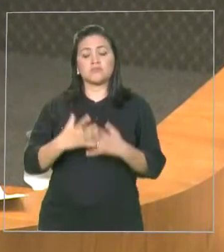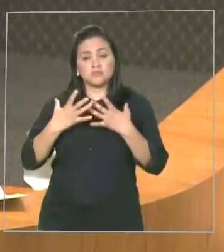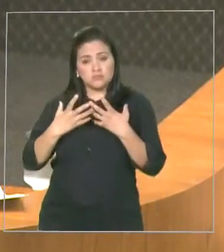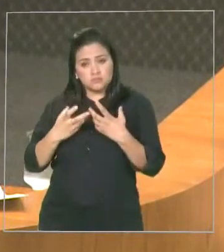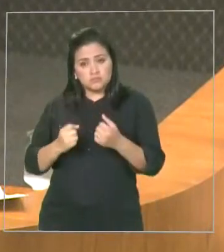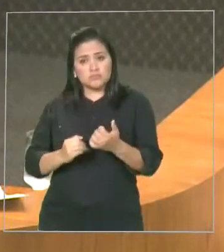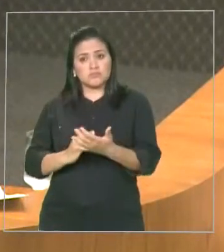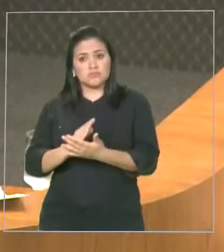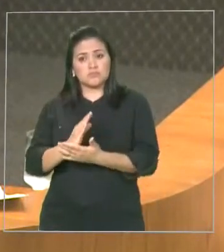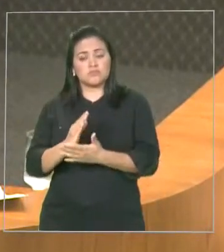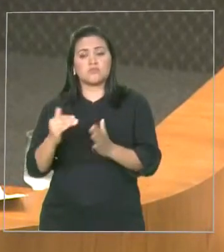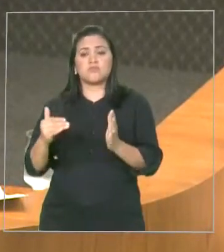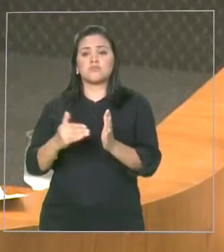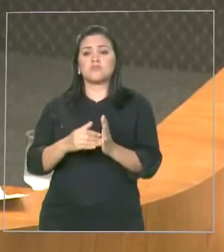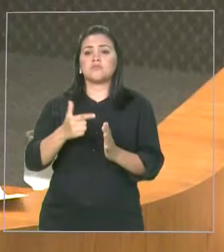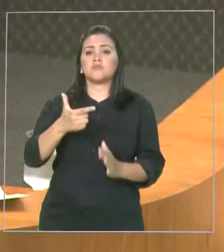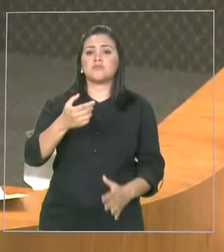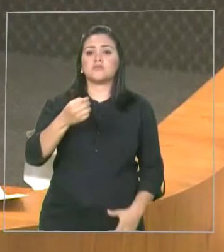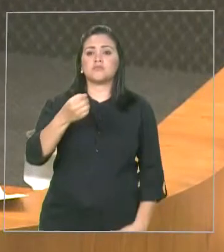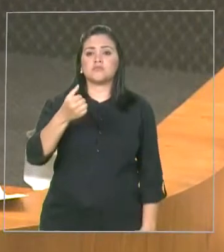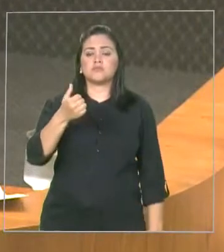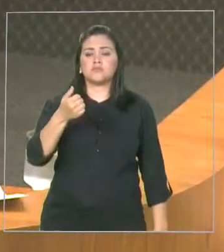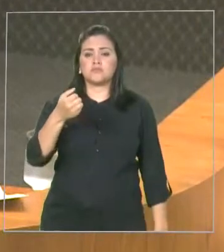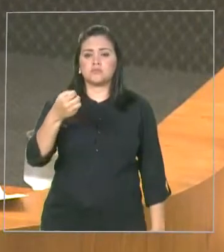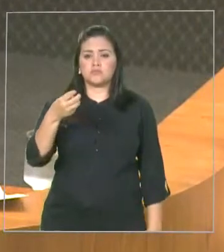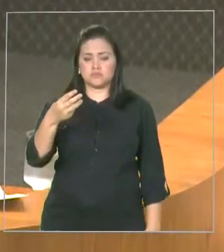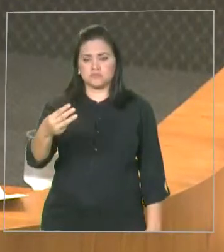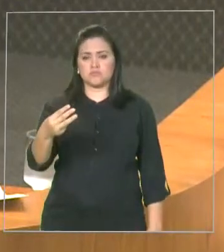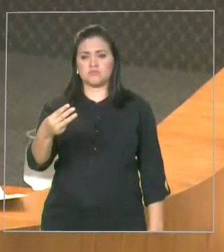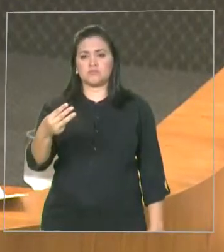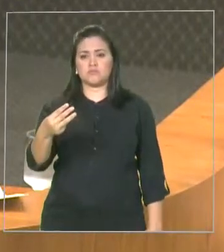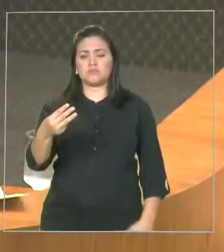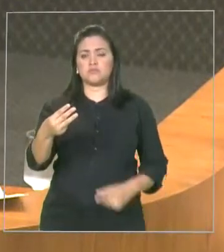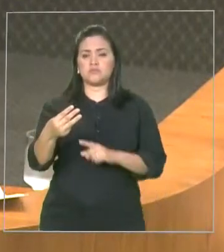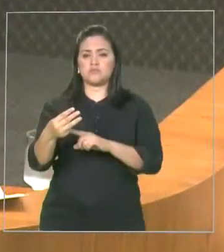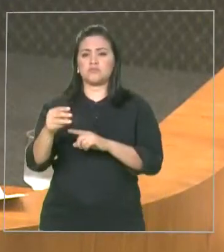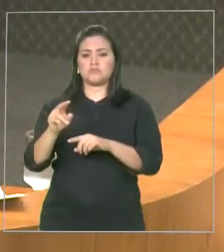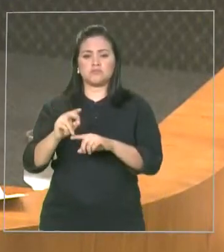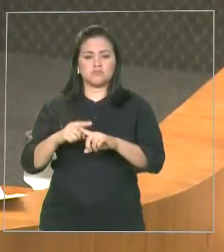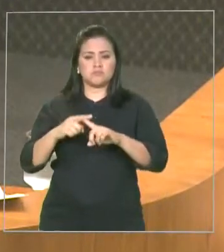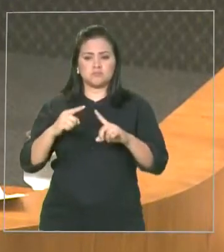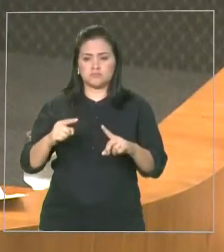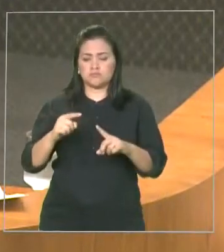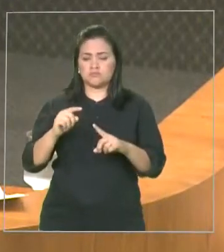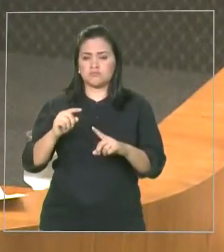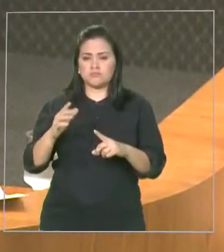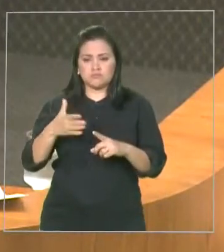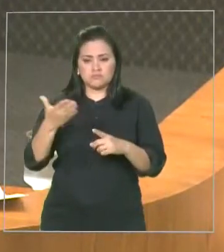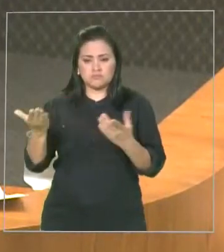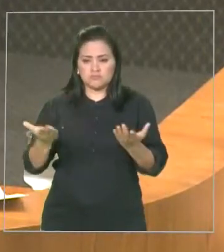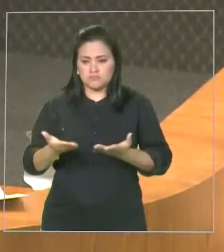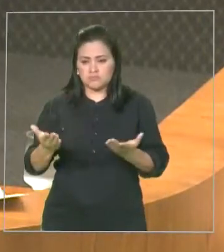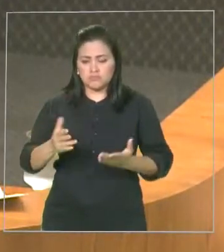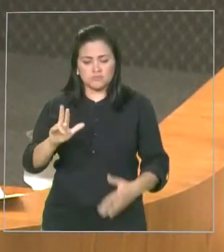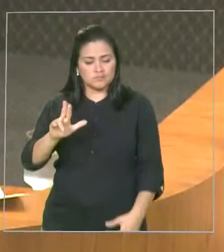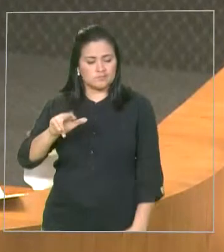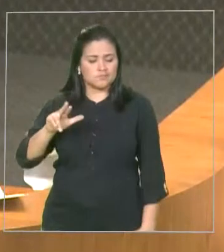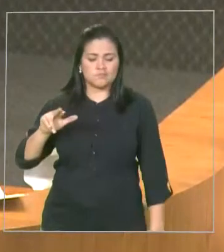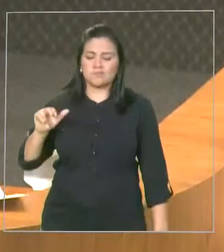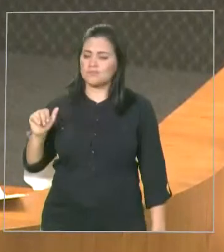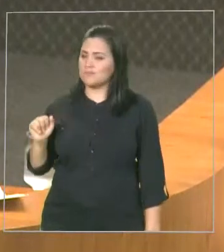foi, inclusive, uma iniciativa do ex-gestor Ricardo Murat, ela nunca foi implantada de fato. Foi ser implantada